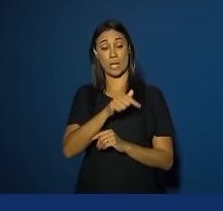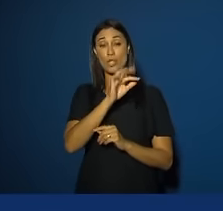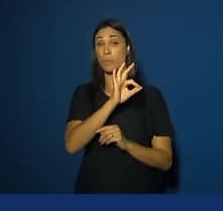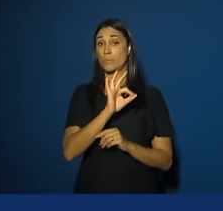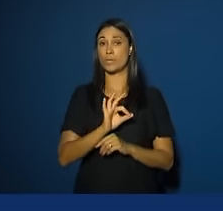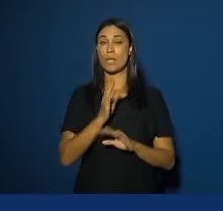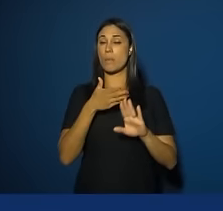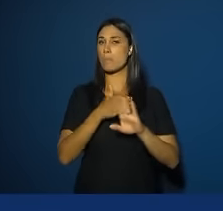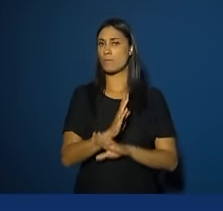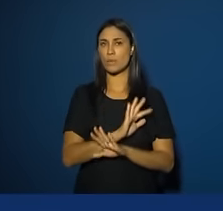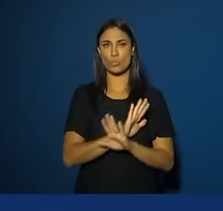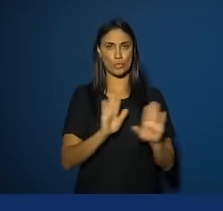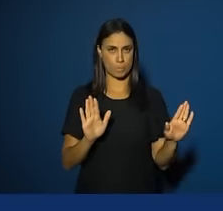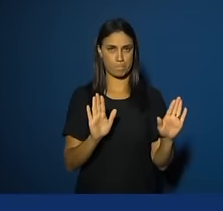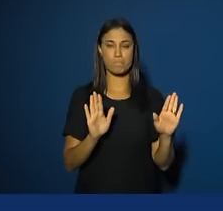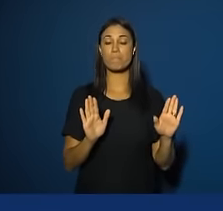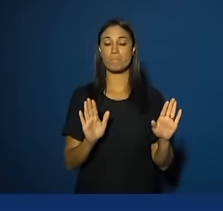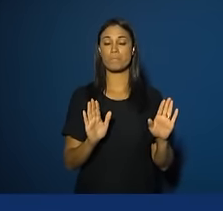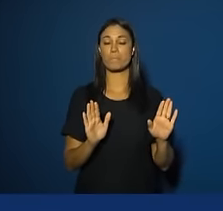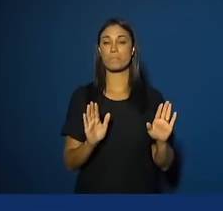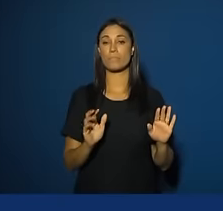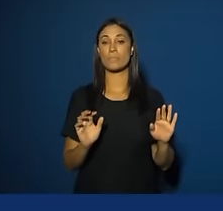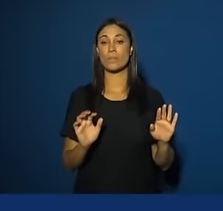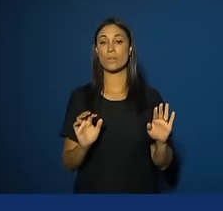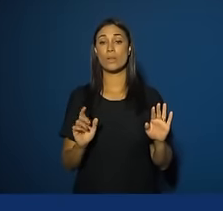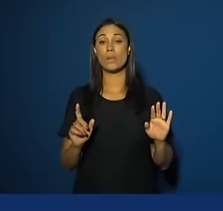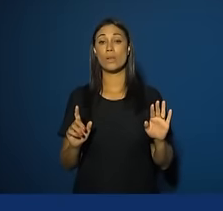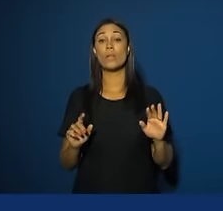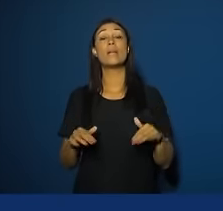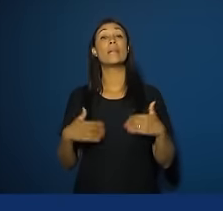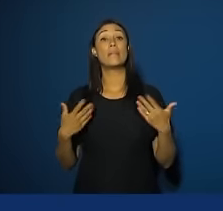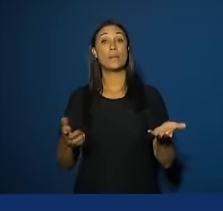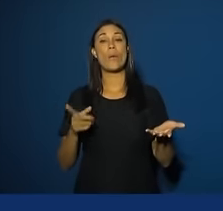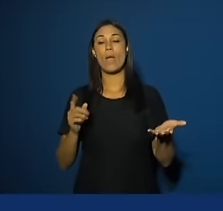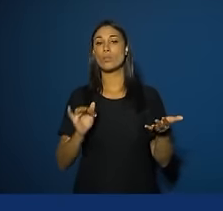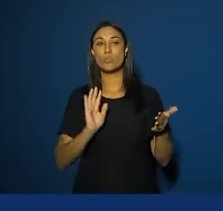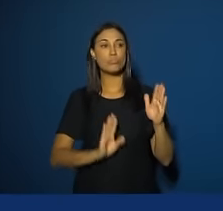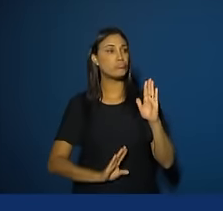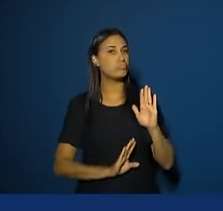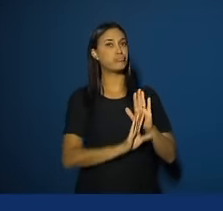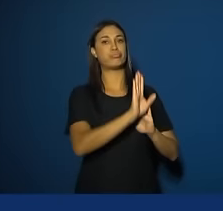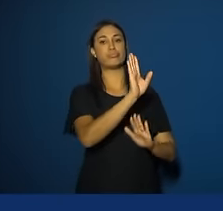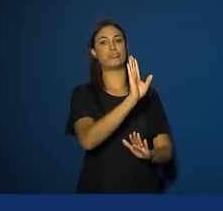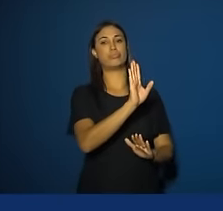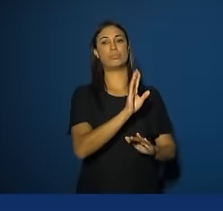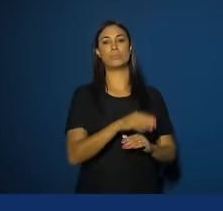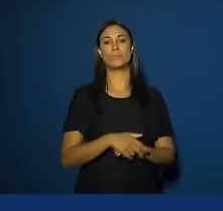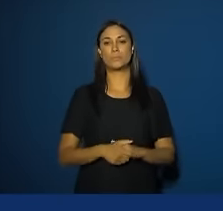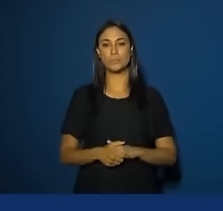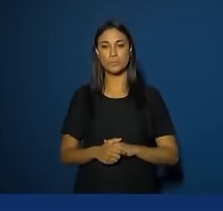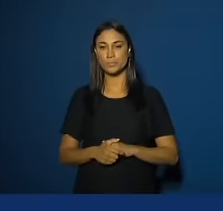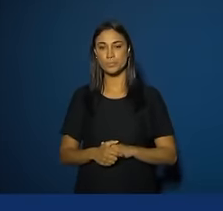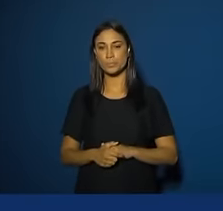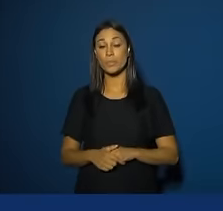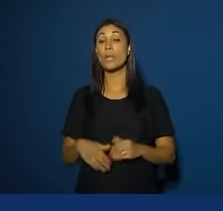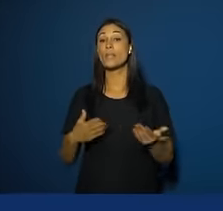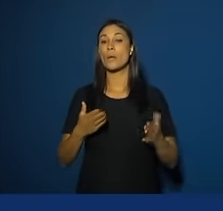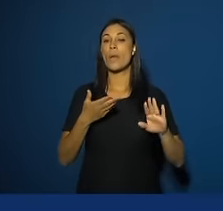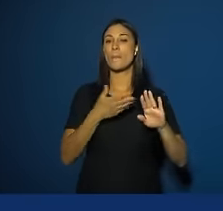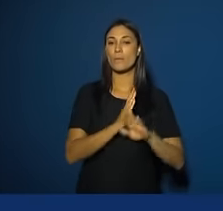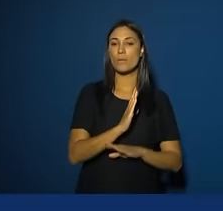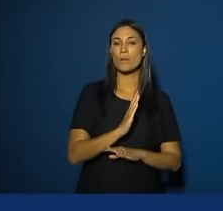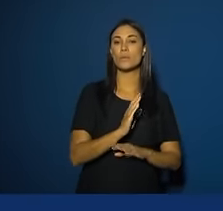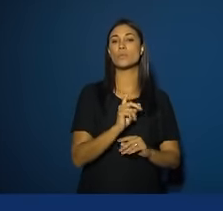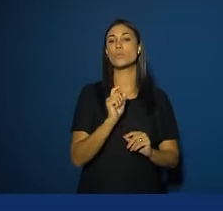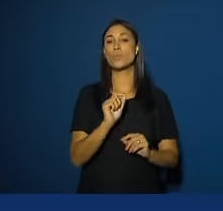de aprovação 7% de o All Time Low de um executivo desde a redemocratização brasileira e aprovamos